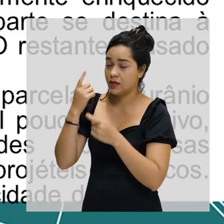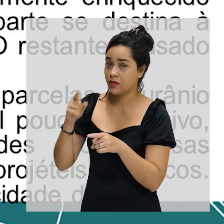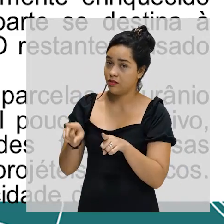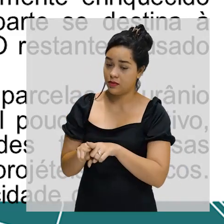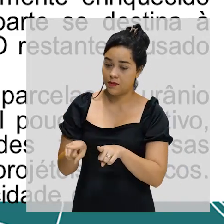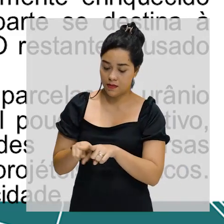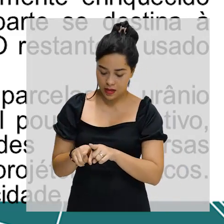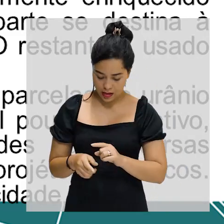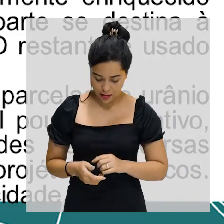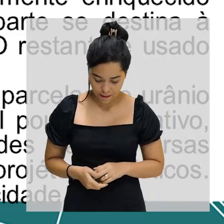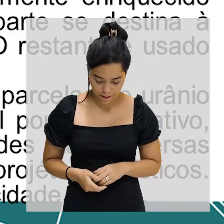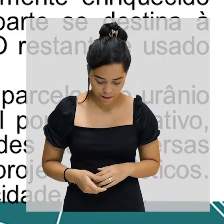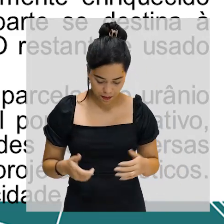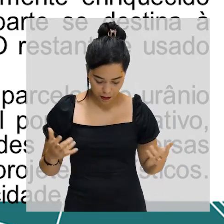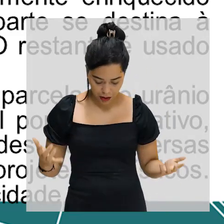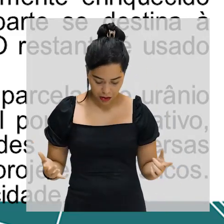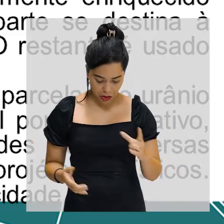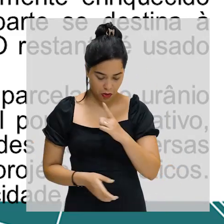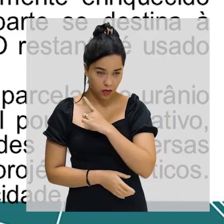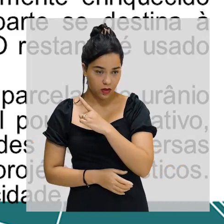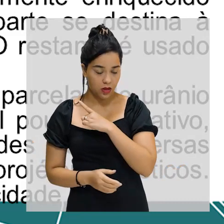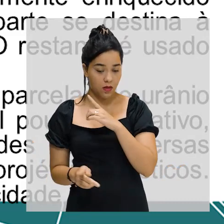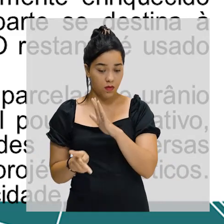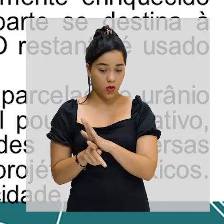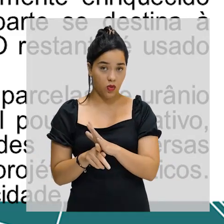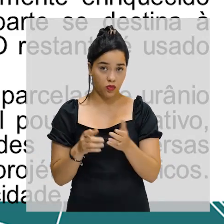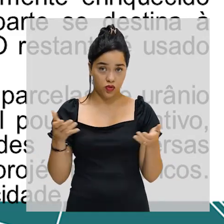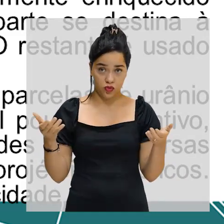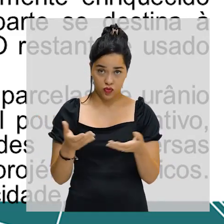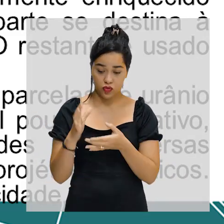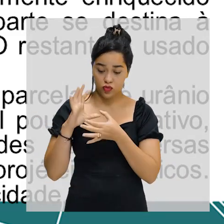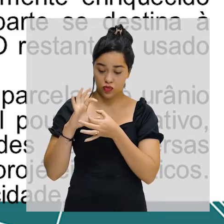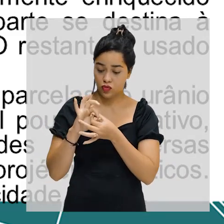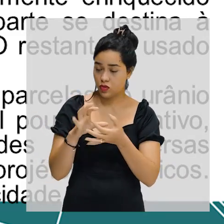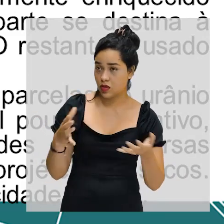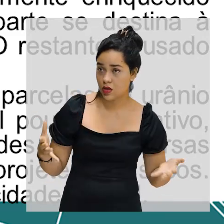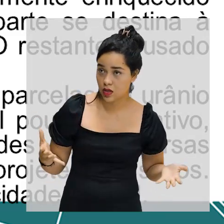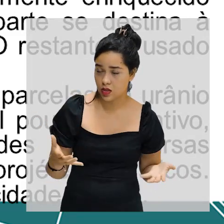isso. Então, no contexto atual,